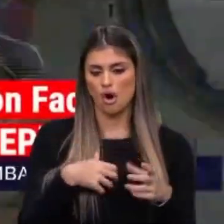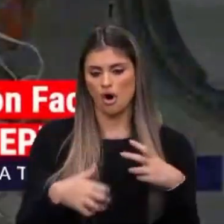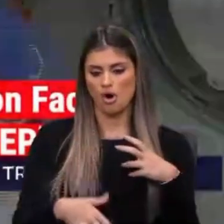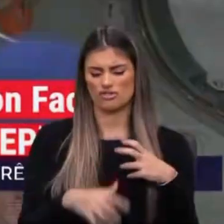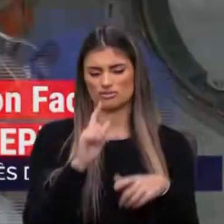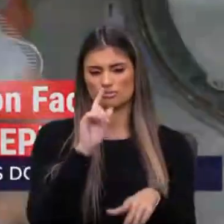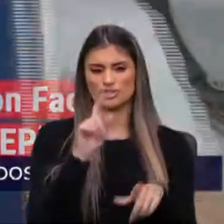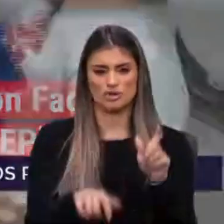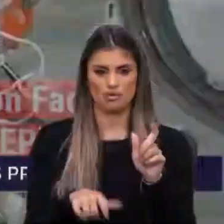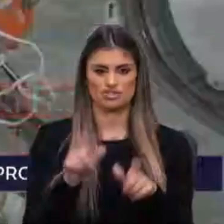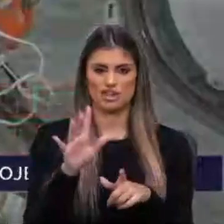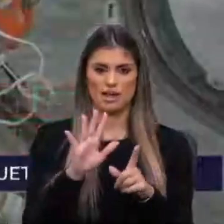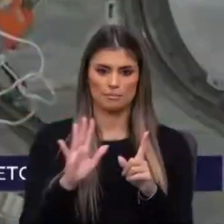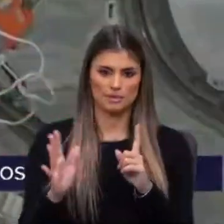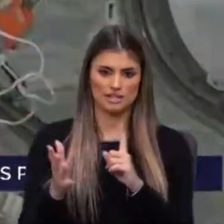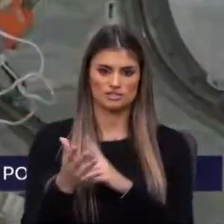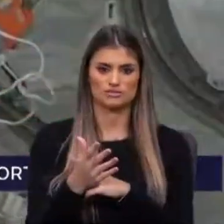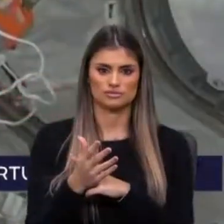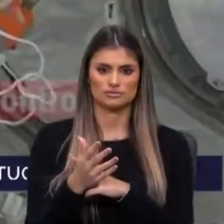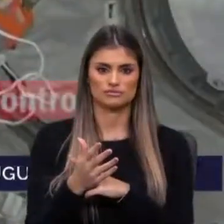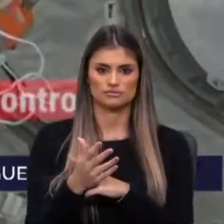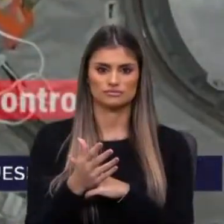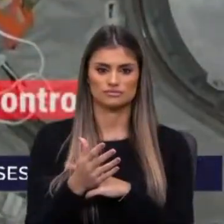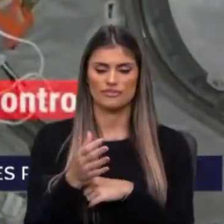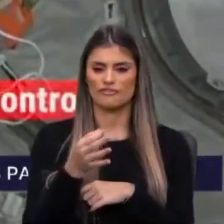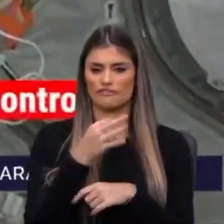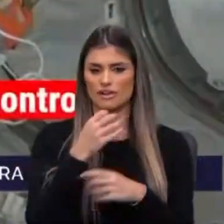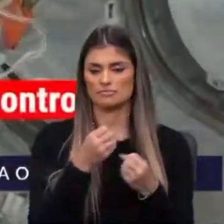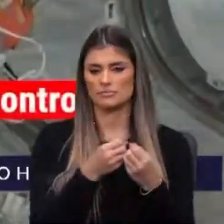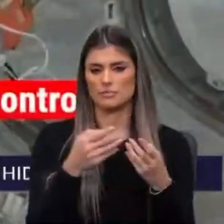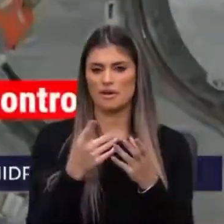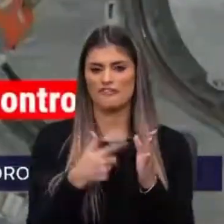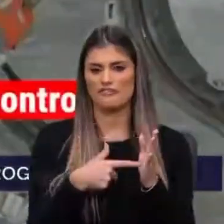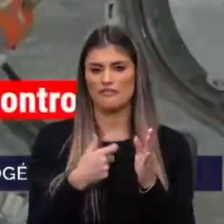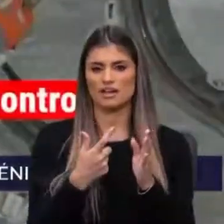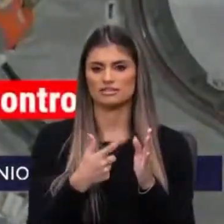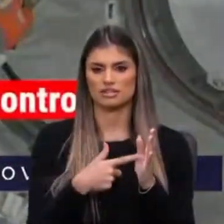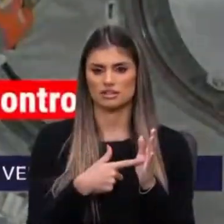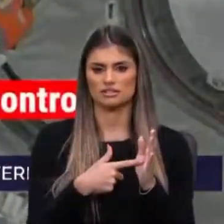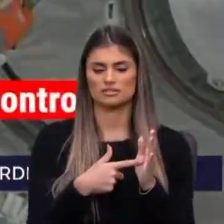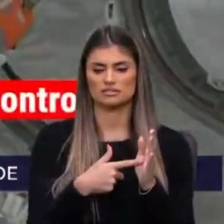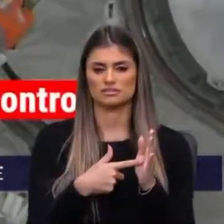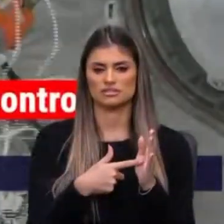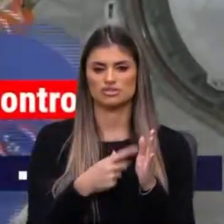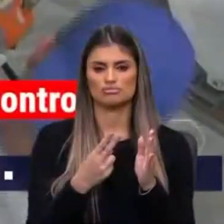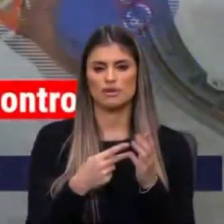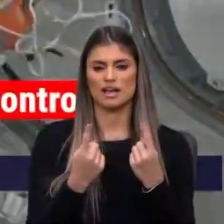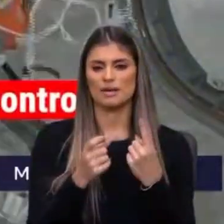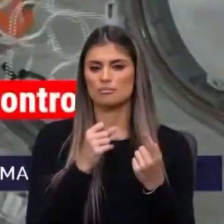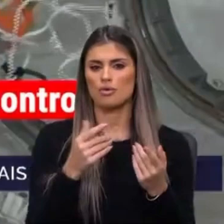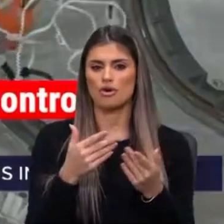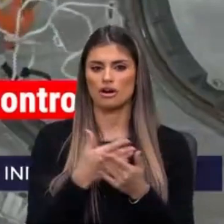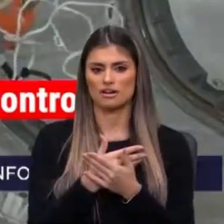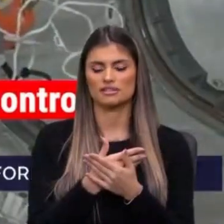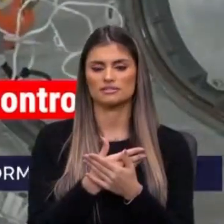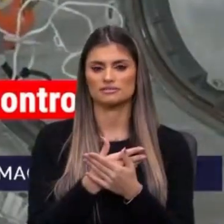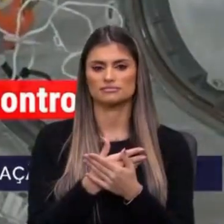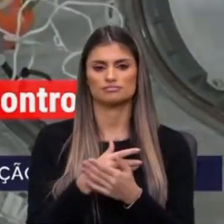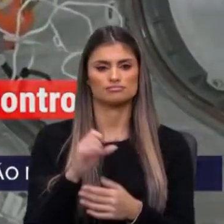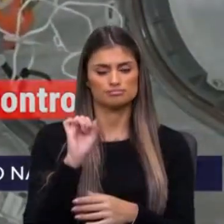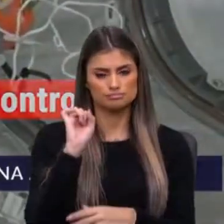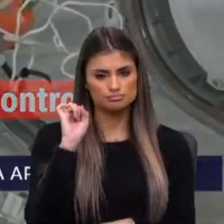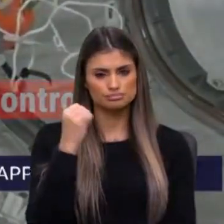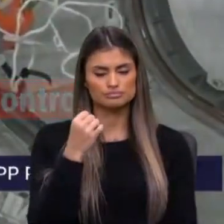humanos em ambiente de microgravidade. Numa altura em que se fala cada vez mais da escassez de órgãos humanos, temos que esperar que alguém morra ou que esteja seriamente afetado para